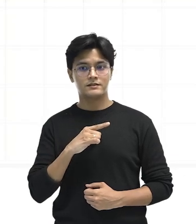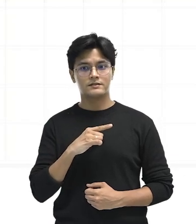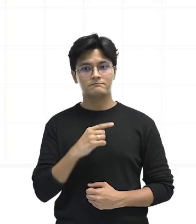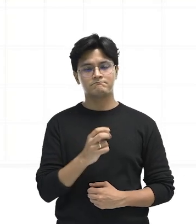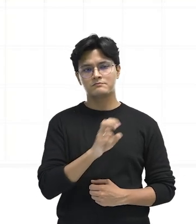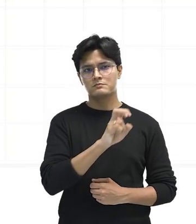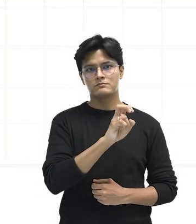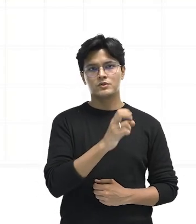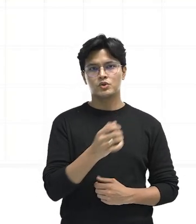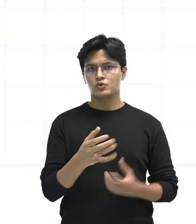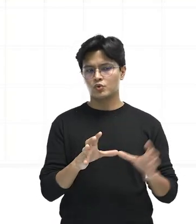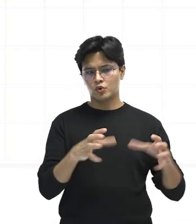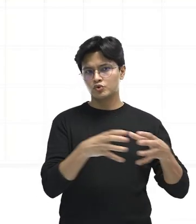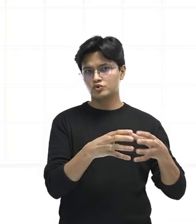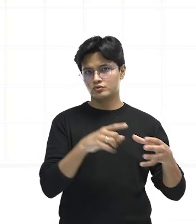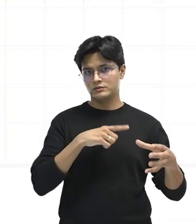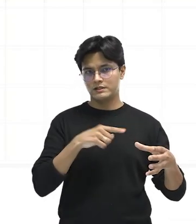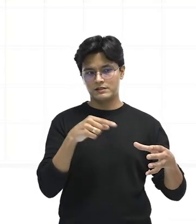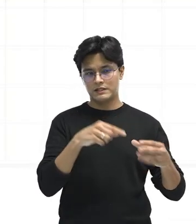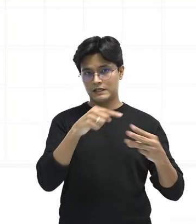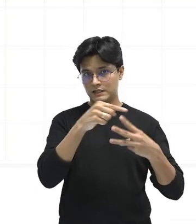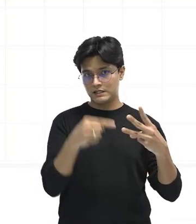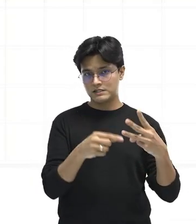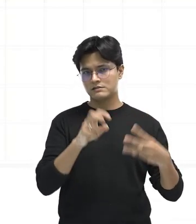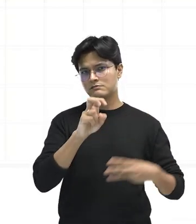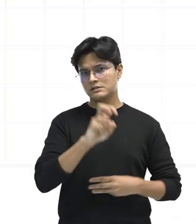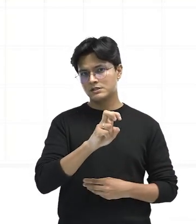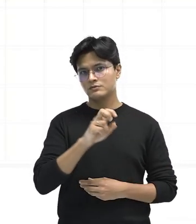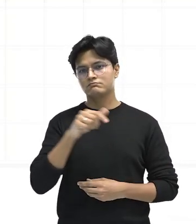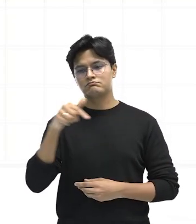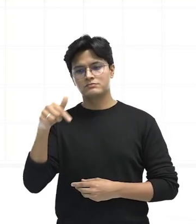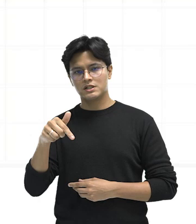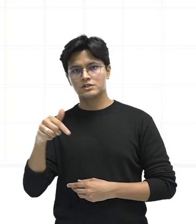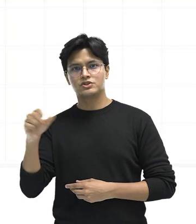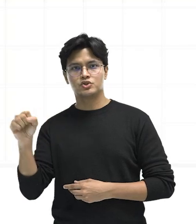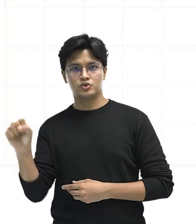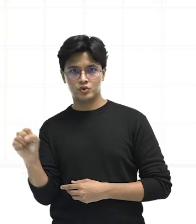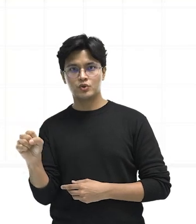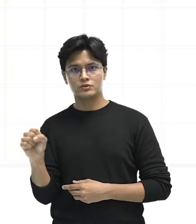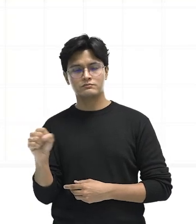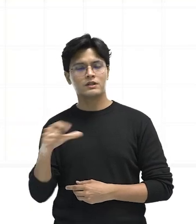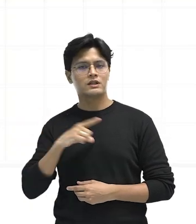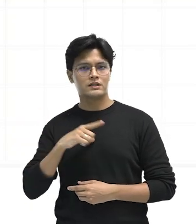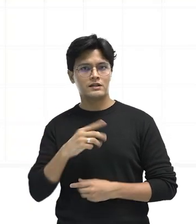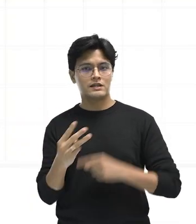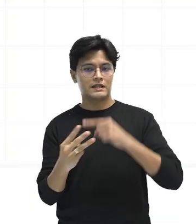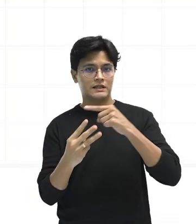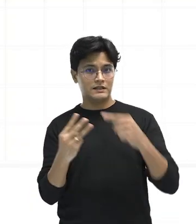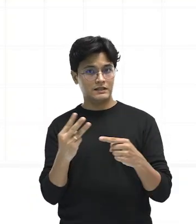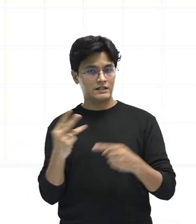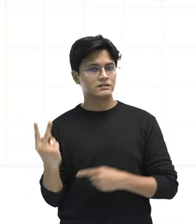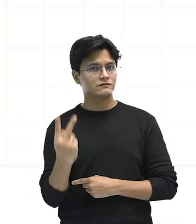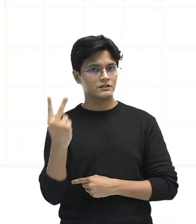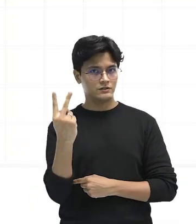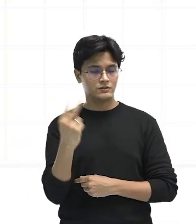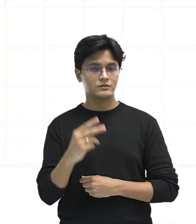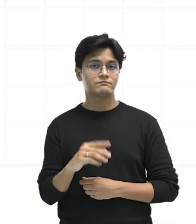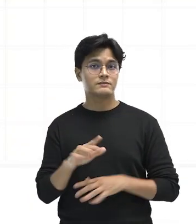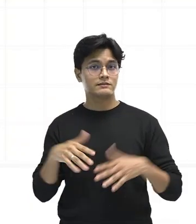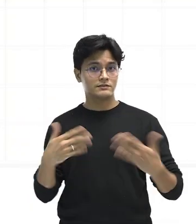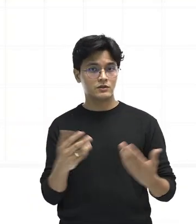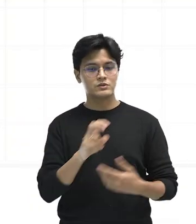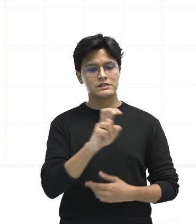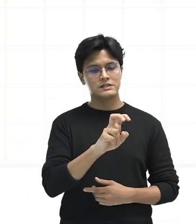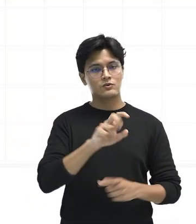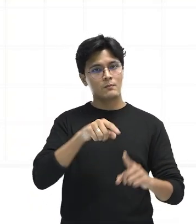5, 7, 8, 5, 7 e 8, né? São 3 valores. Então, nós vamos somar esses 3